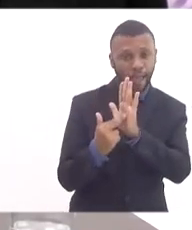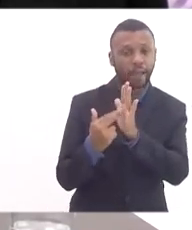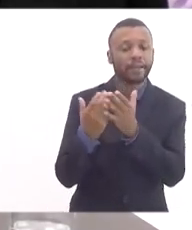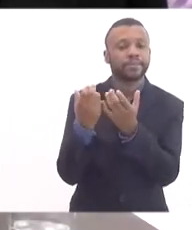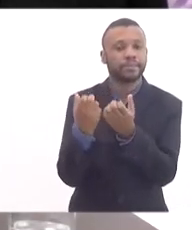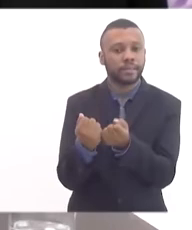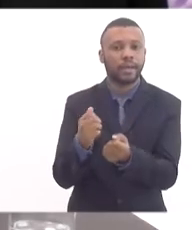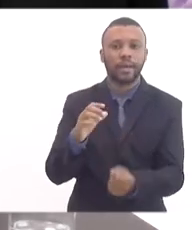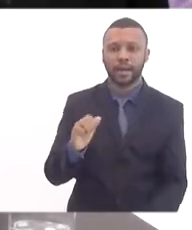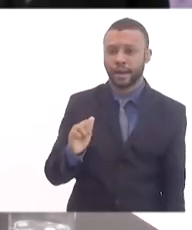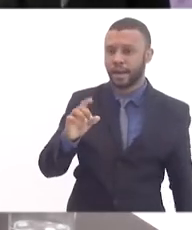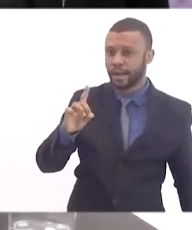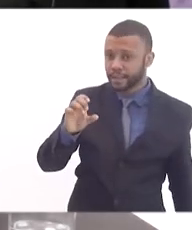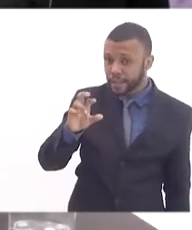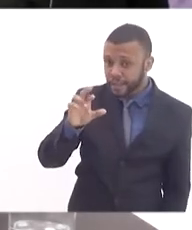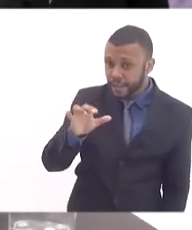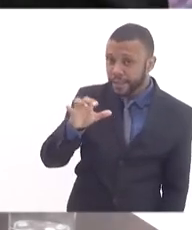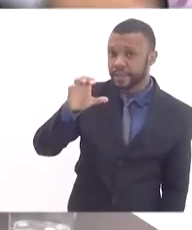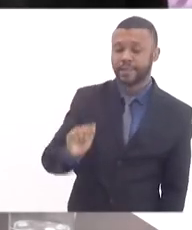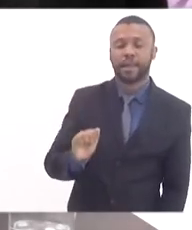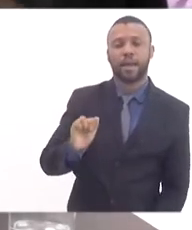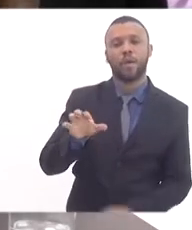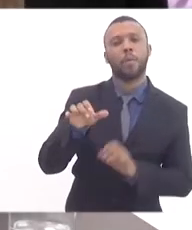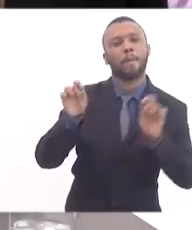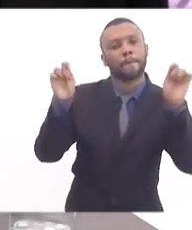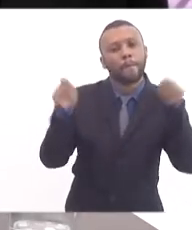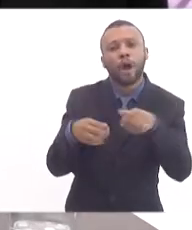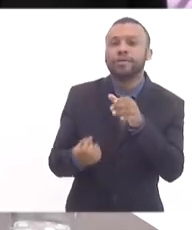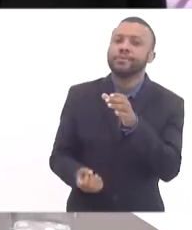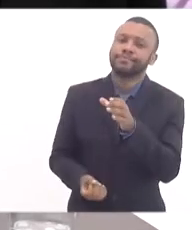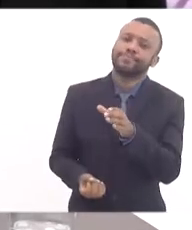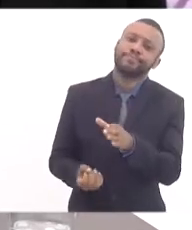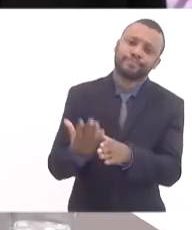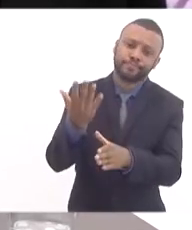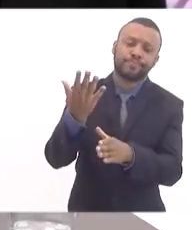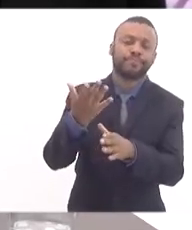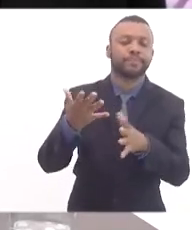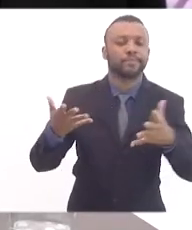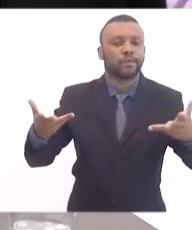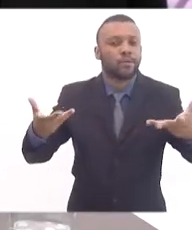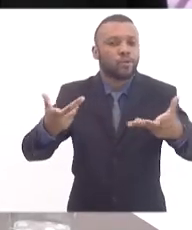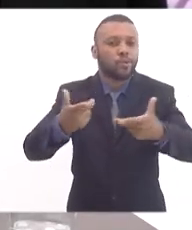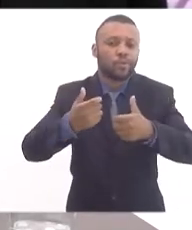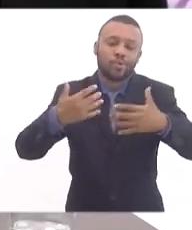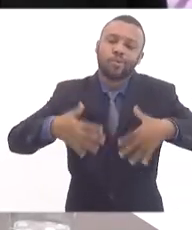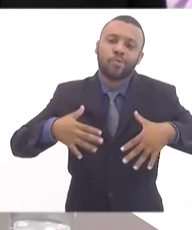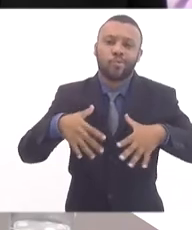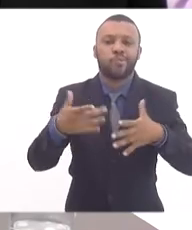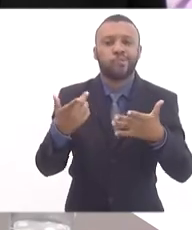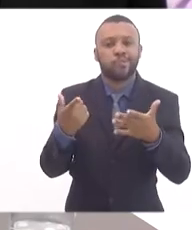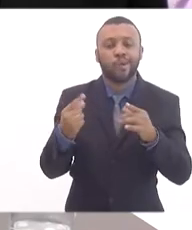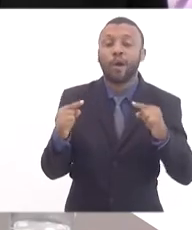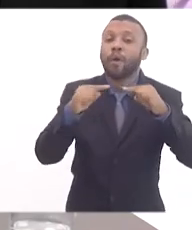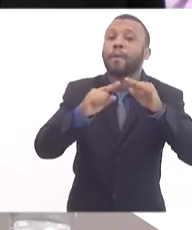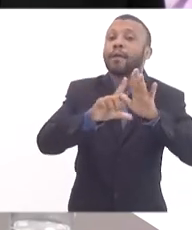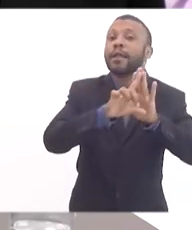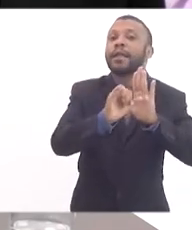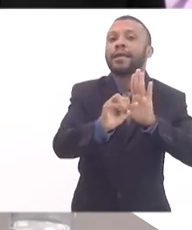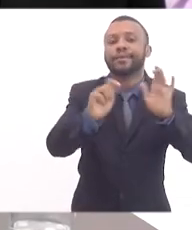dizendo se implemente de uma forma absolutamente legítima sem nenhum